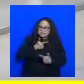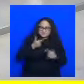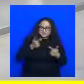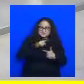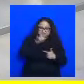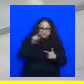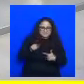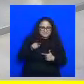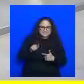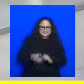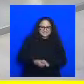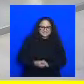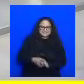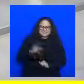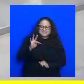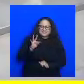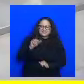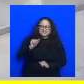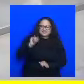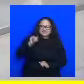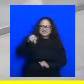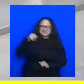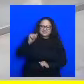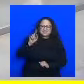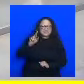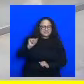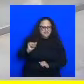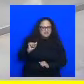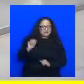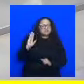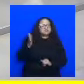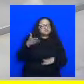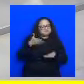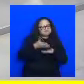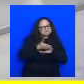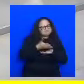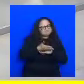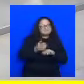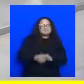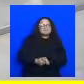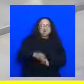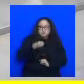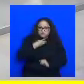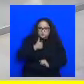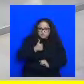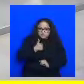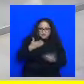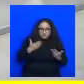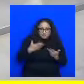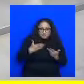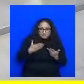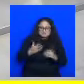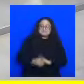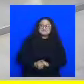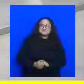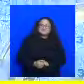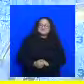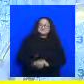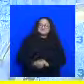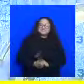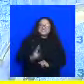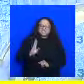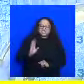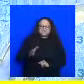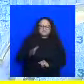você! Tainara se aproximando, ocupando seu lugar novamente. Muito bem, vamos lá? Sorteio do time do coração.